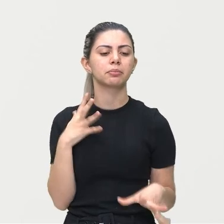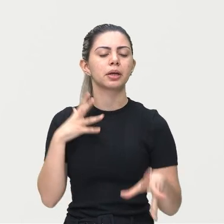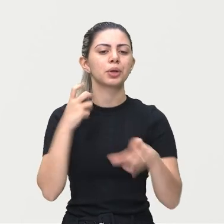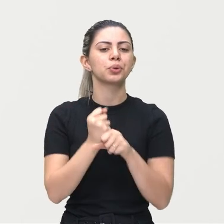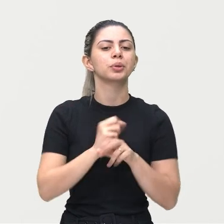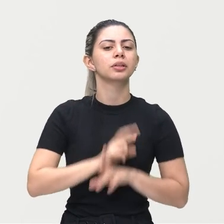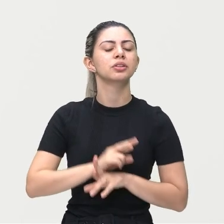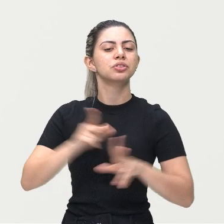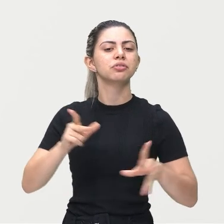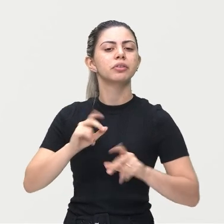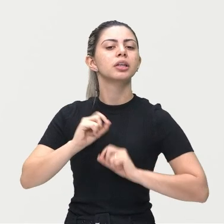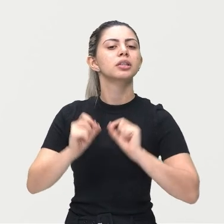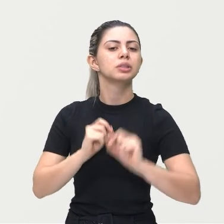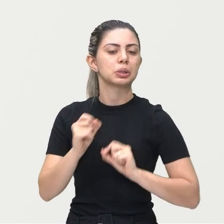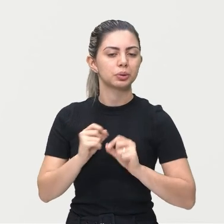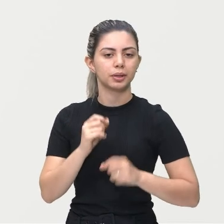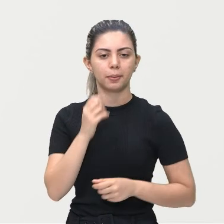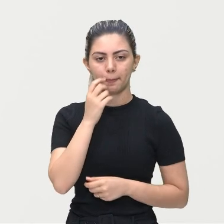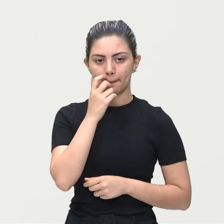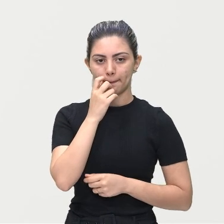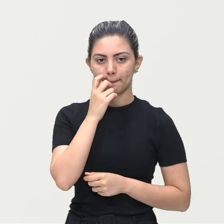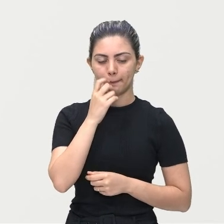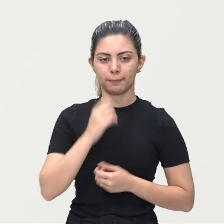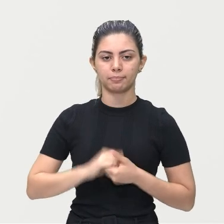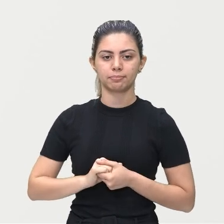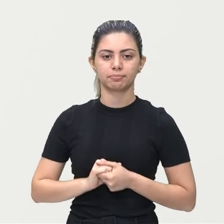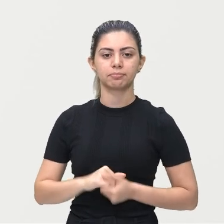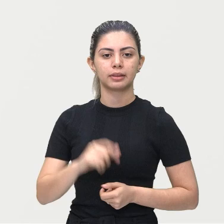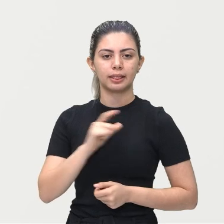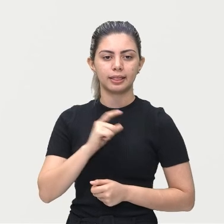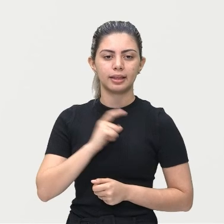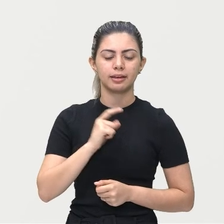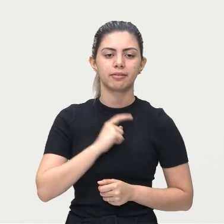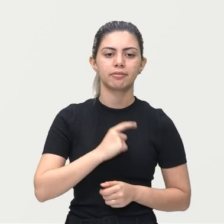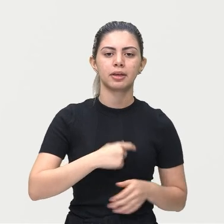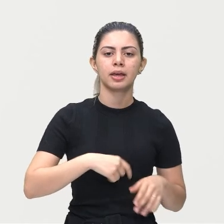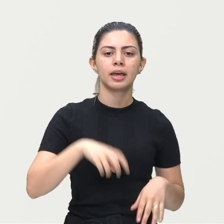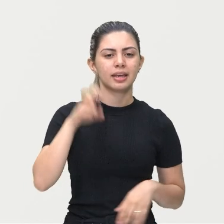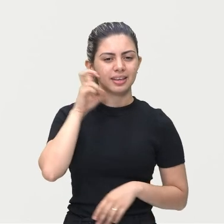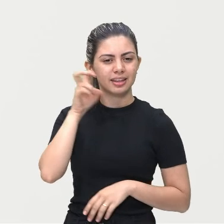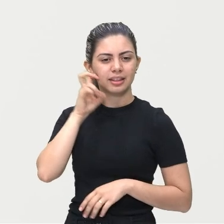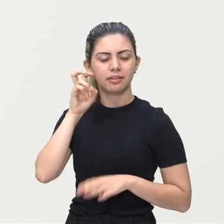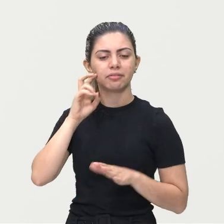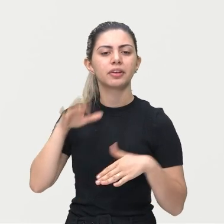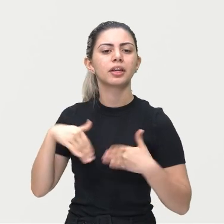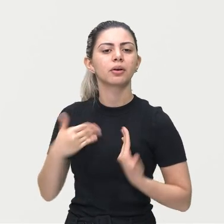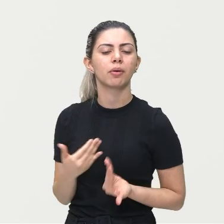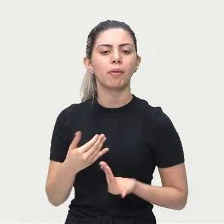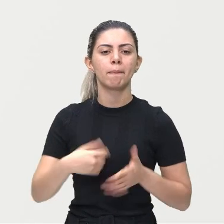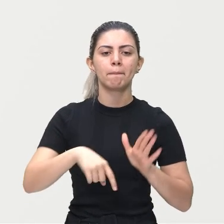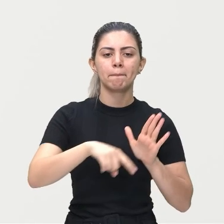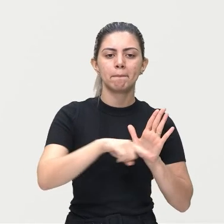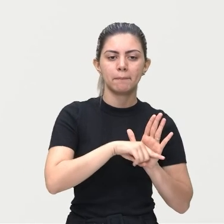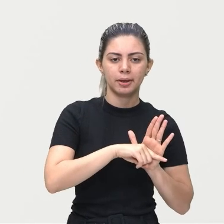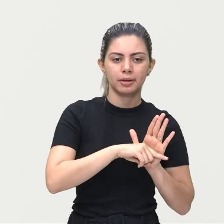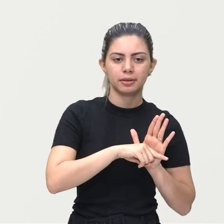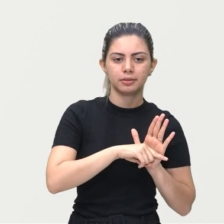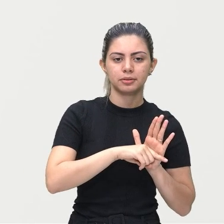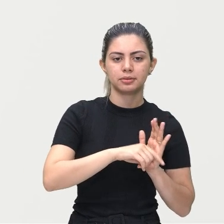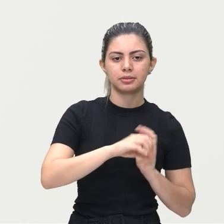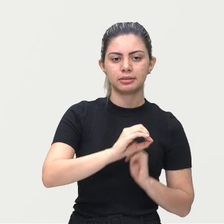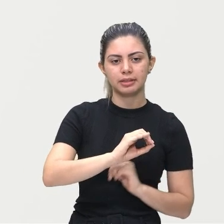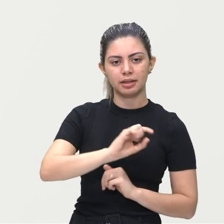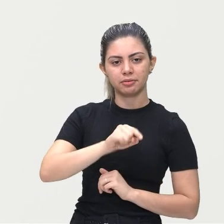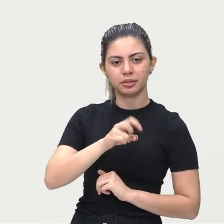Então, vamos pegar ó, a temperatura lá de quinta, que foi menos, caiu, o problema está dizendo que caiu,